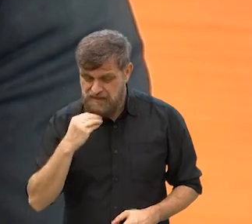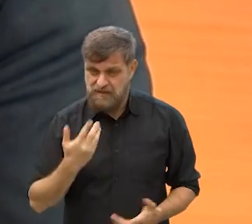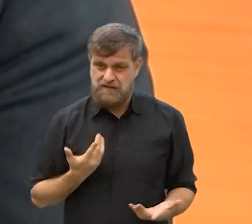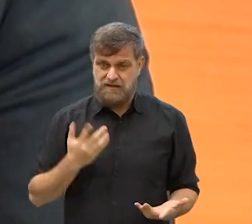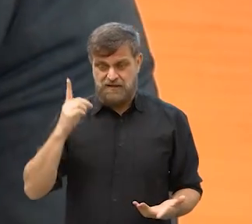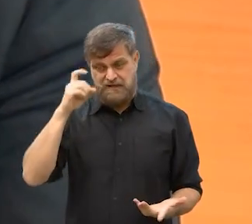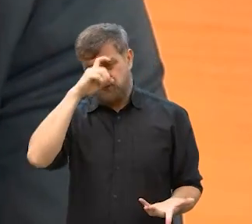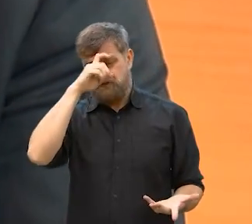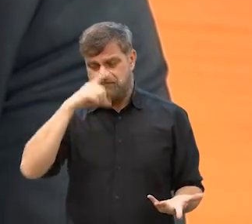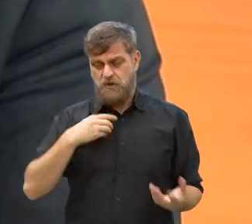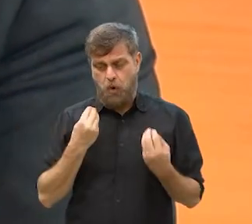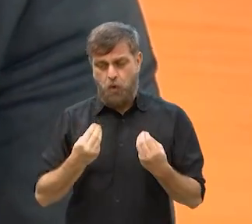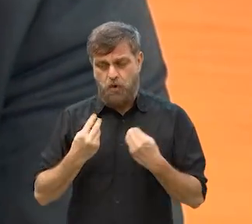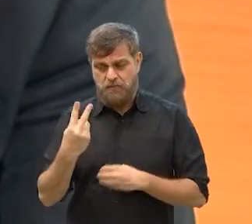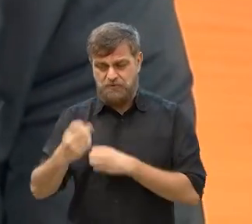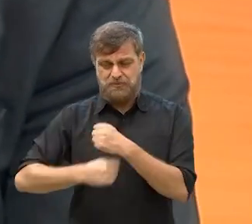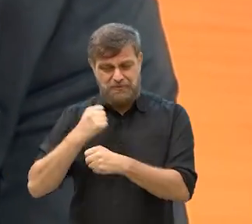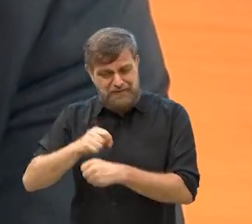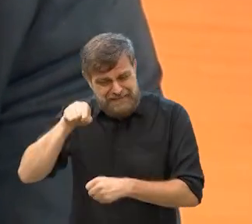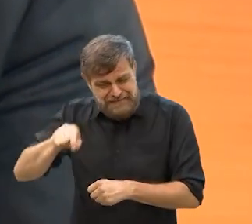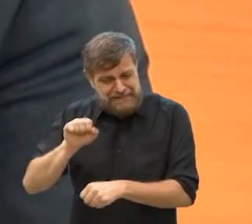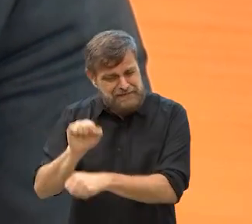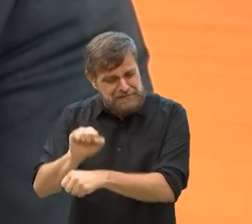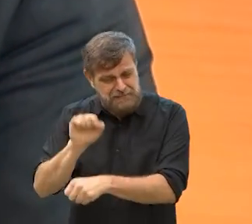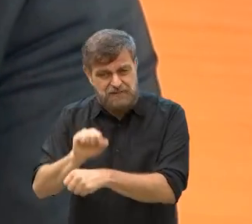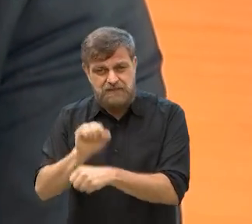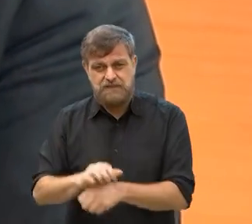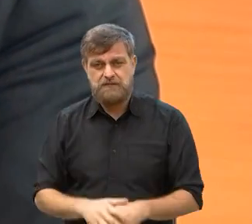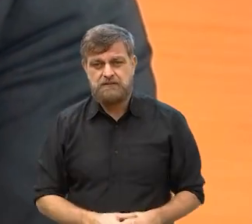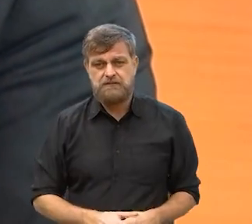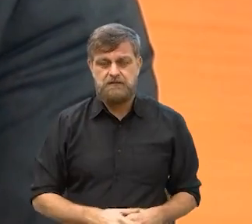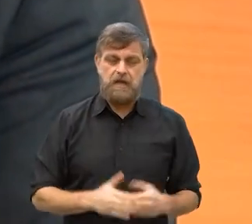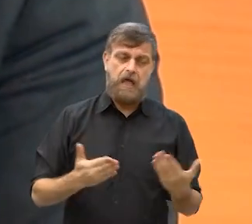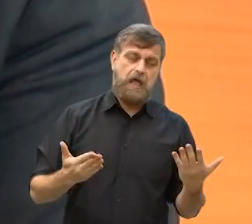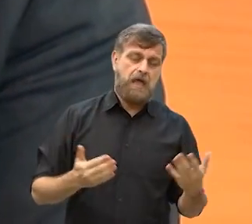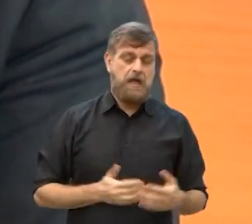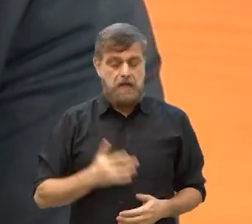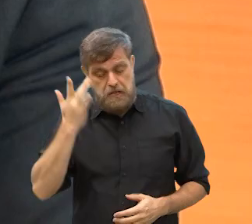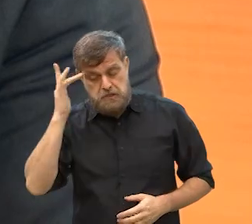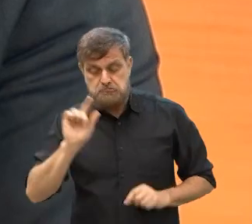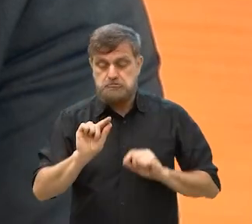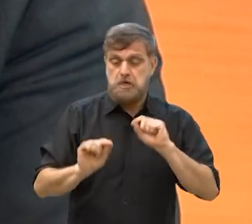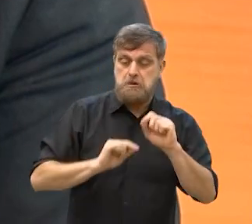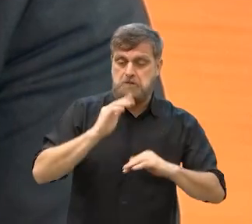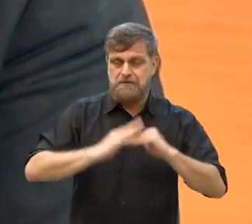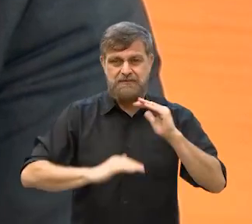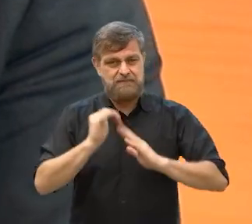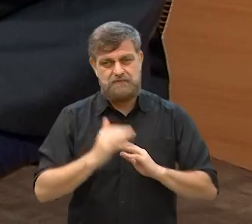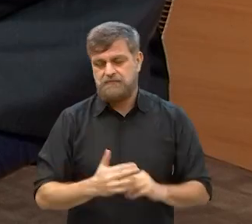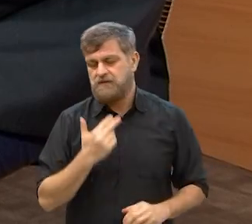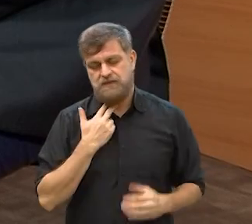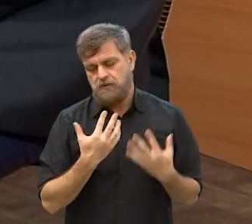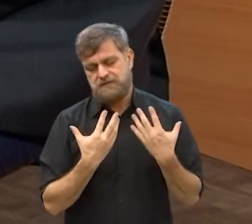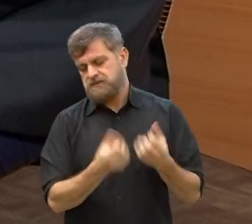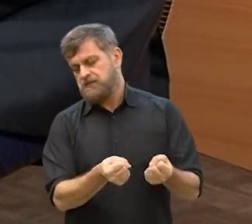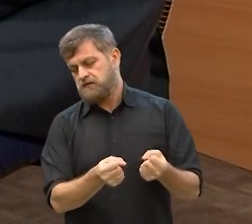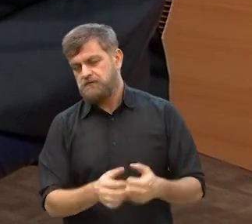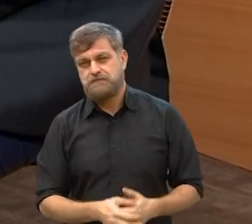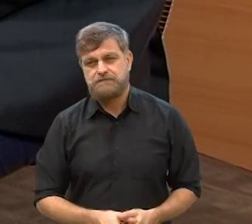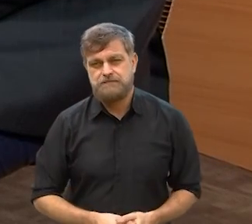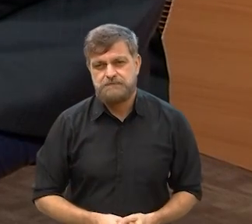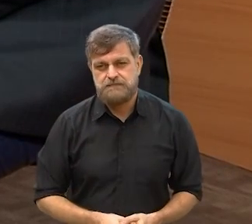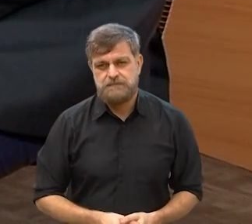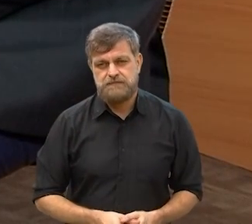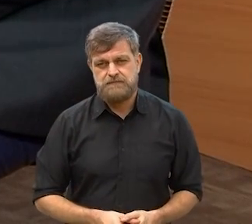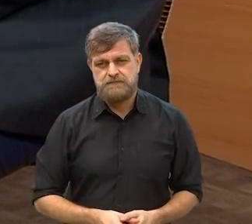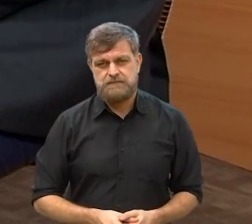difícil, como já disse. A resposta vamos ver o que a gente vai fazer, não convence. Isso não vai aceitar. Não aceita,